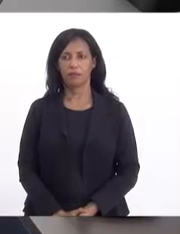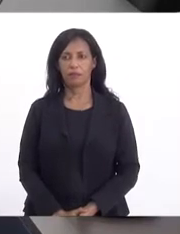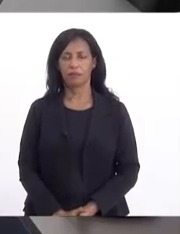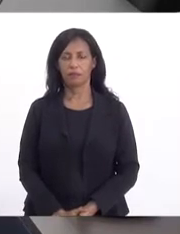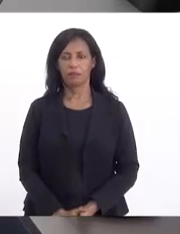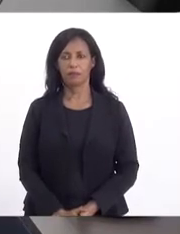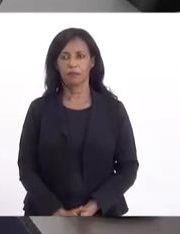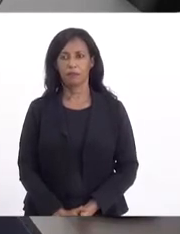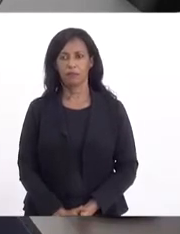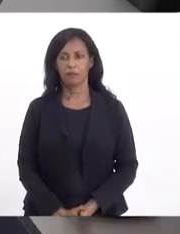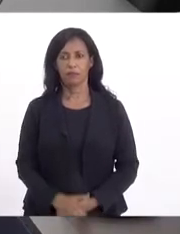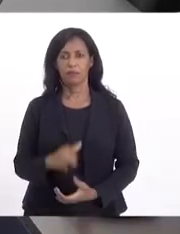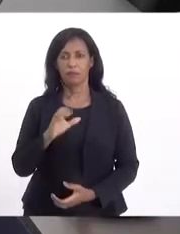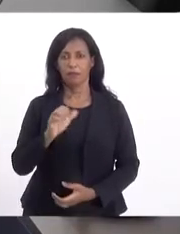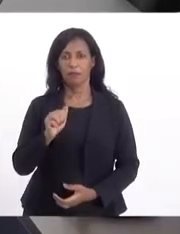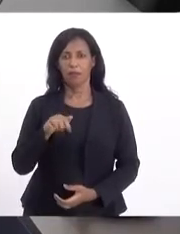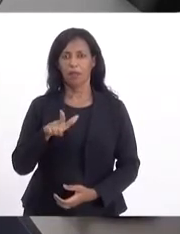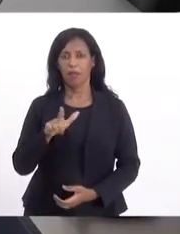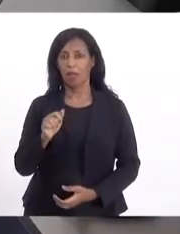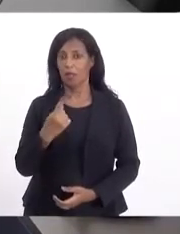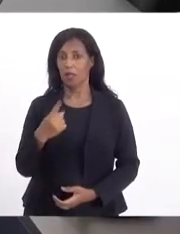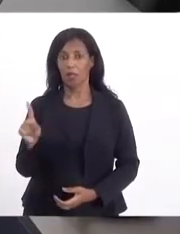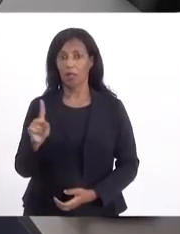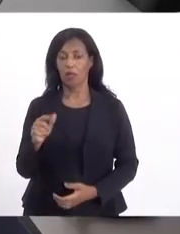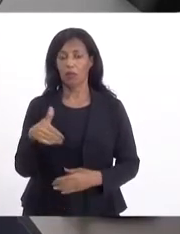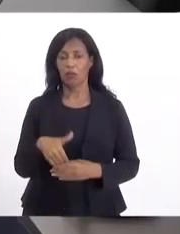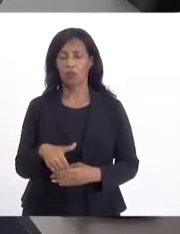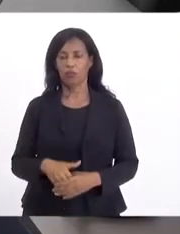Não, ele não votou, Canela não votou.